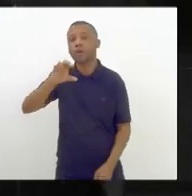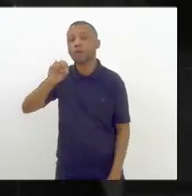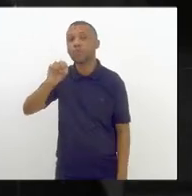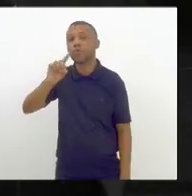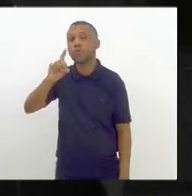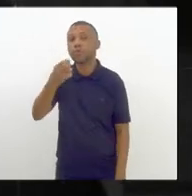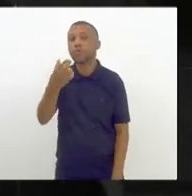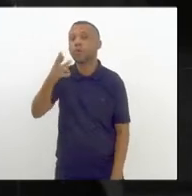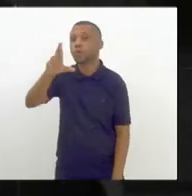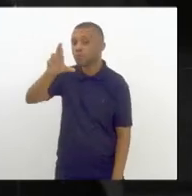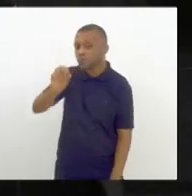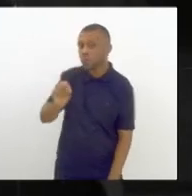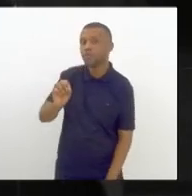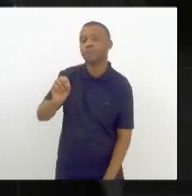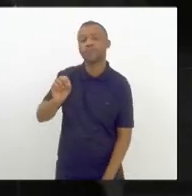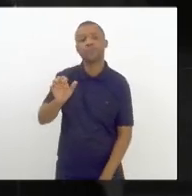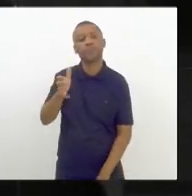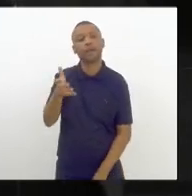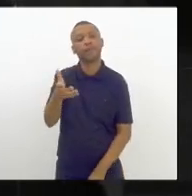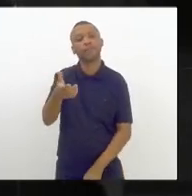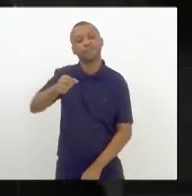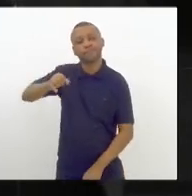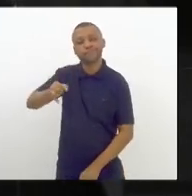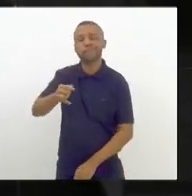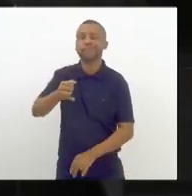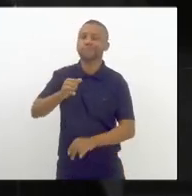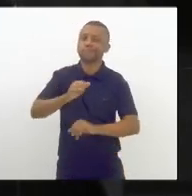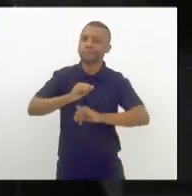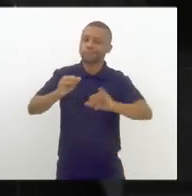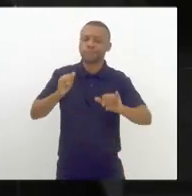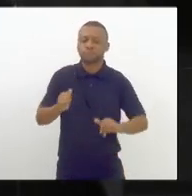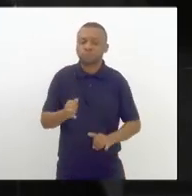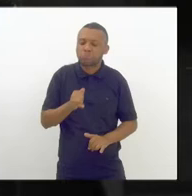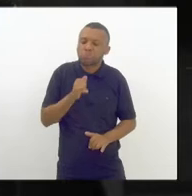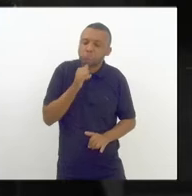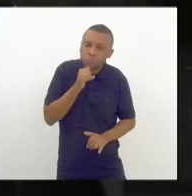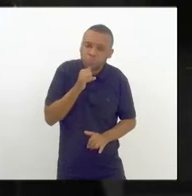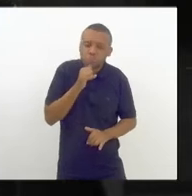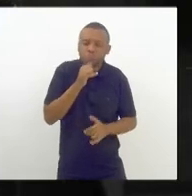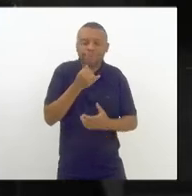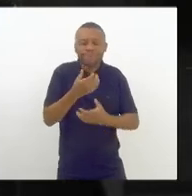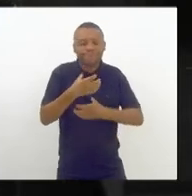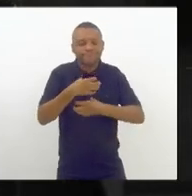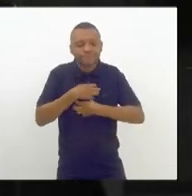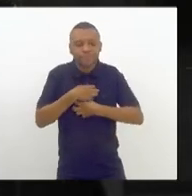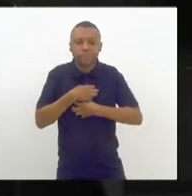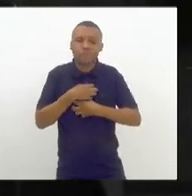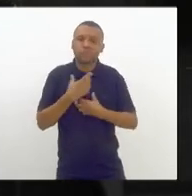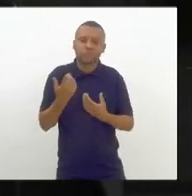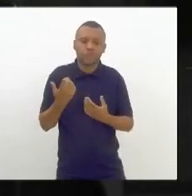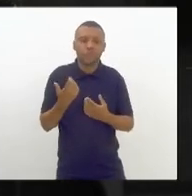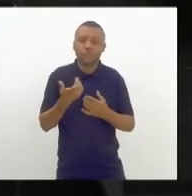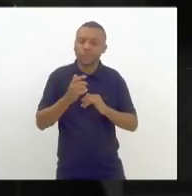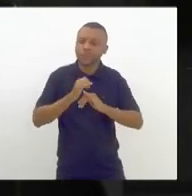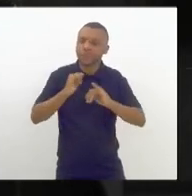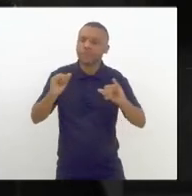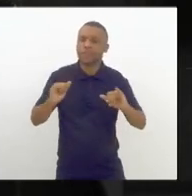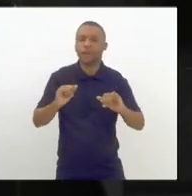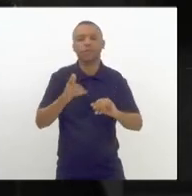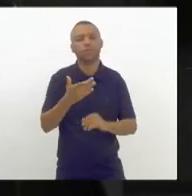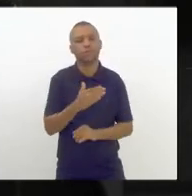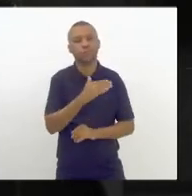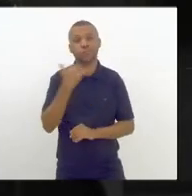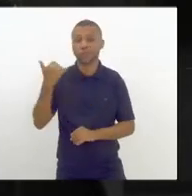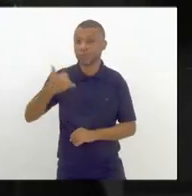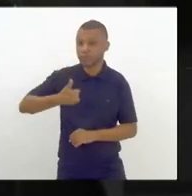eu quero que registrar com máximo pesar com máxima consternação seu falecimento com